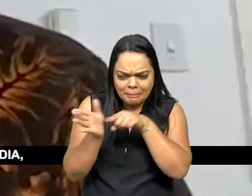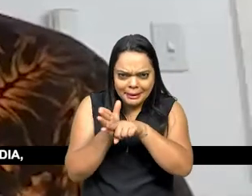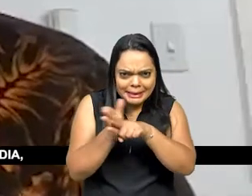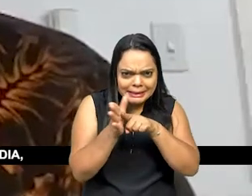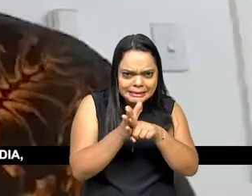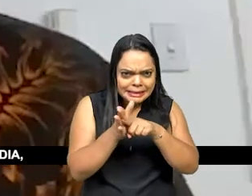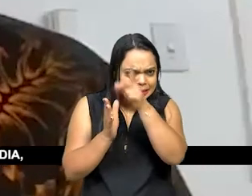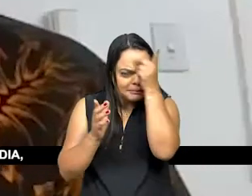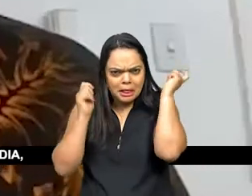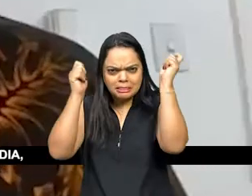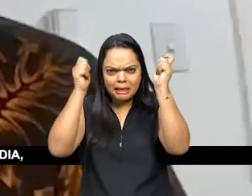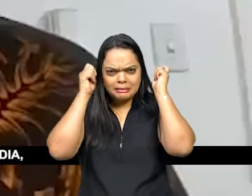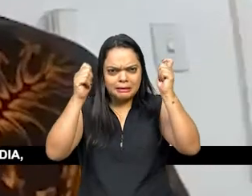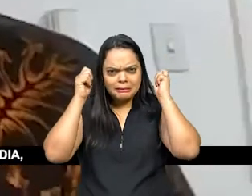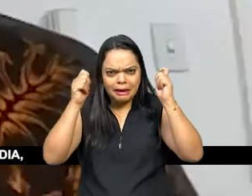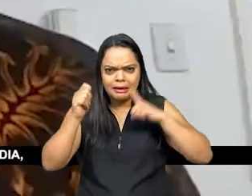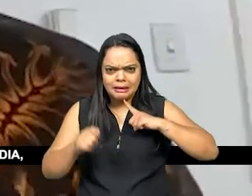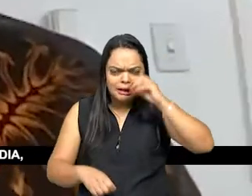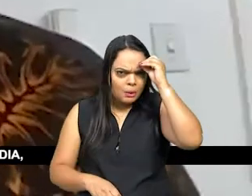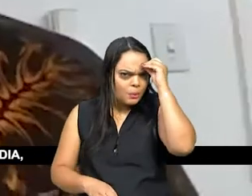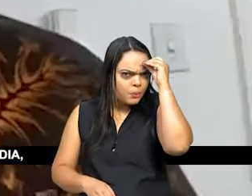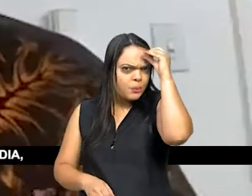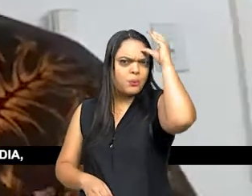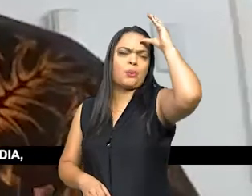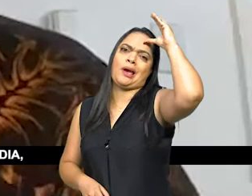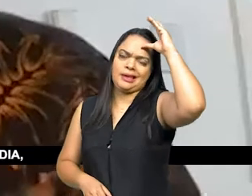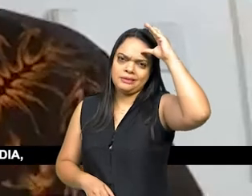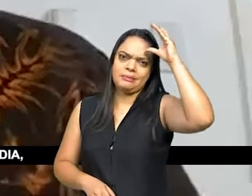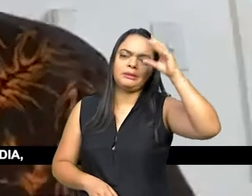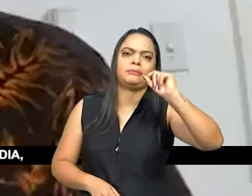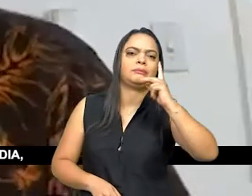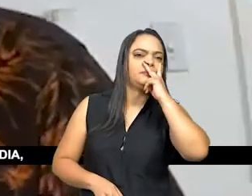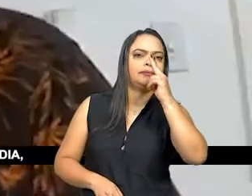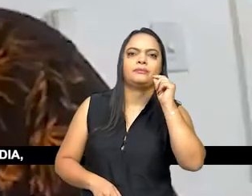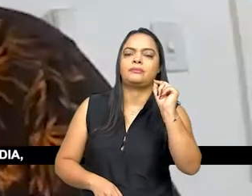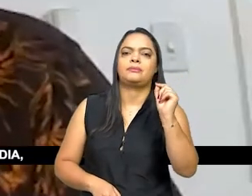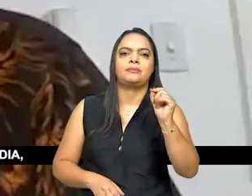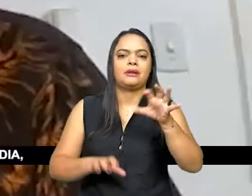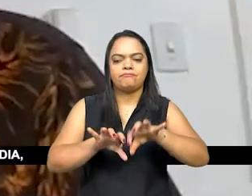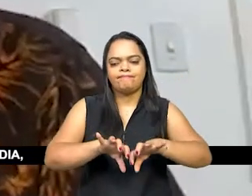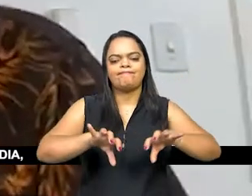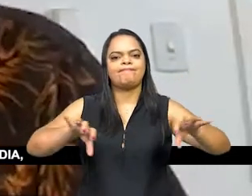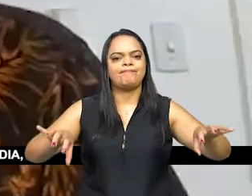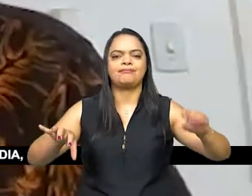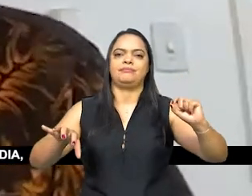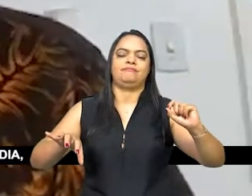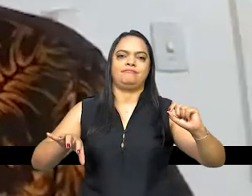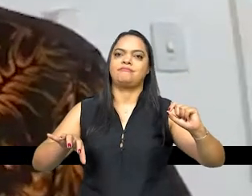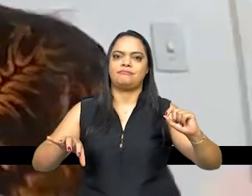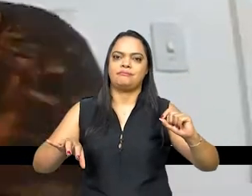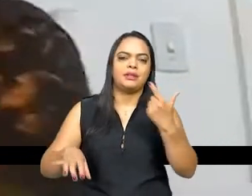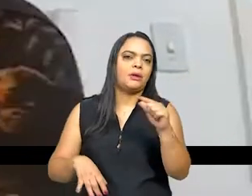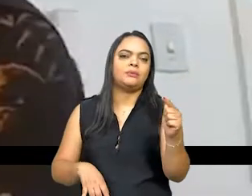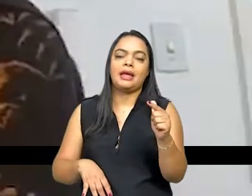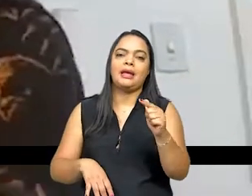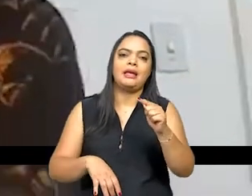militância, que tem um acúmulo de conhecimento gigantesco a respeito disso, não ganha o mesmo espaço nem na mídia, nem na